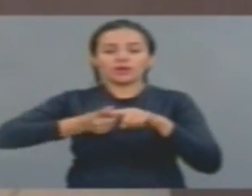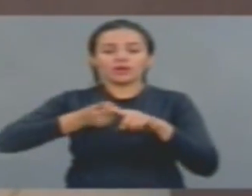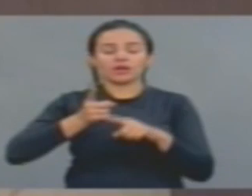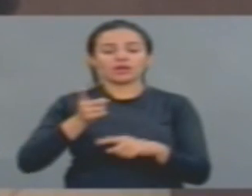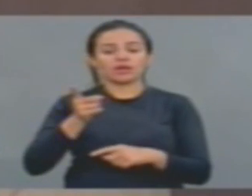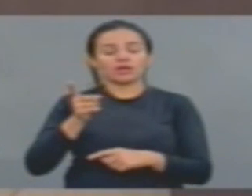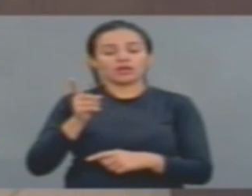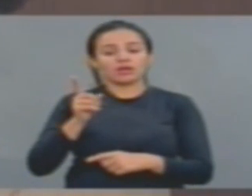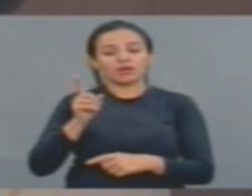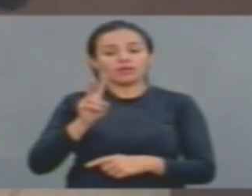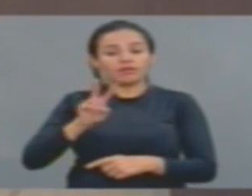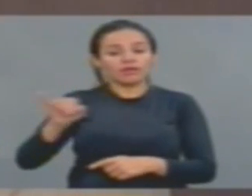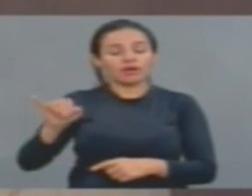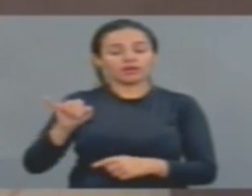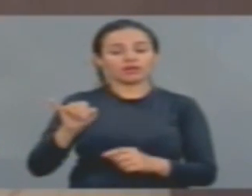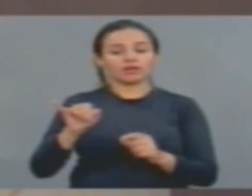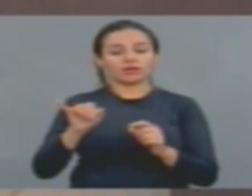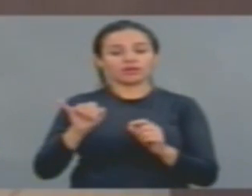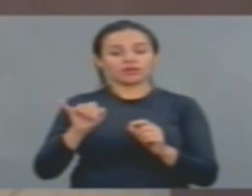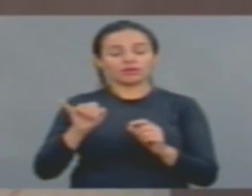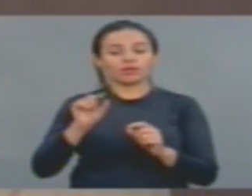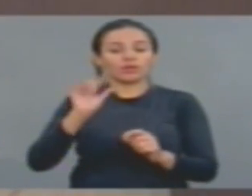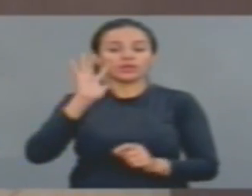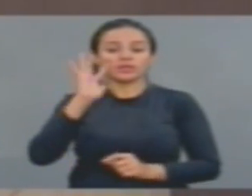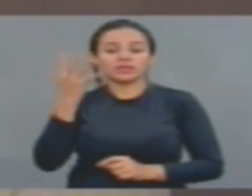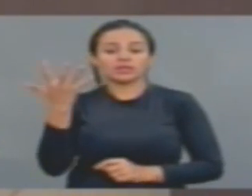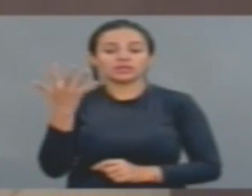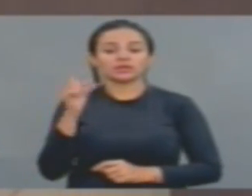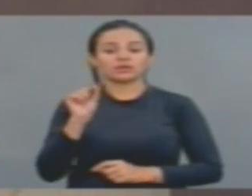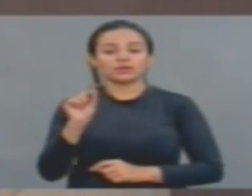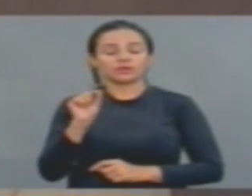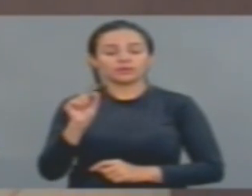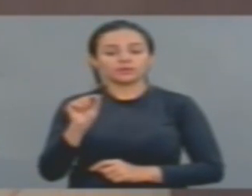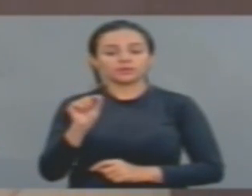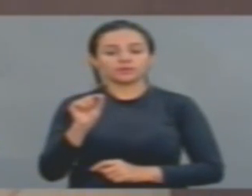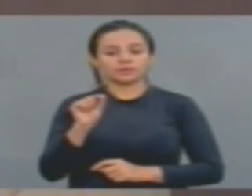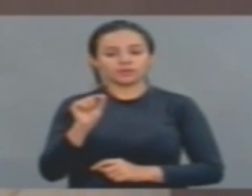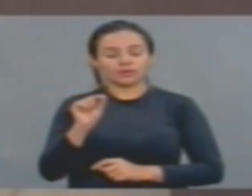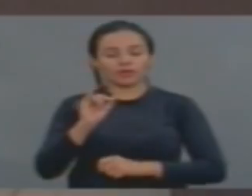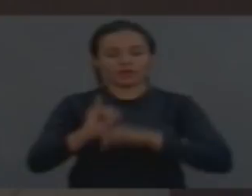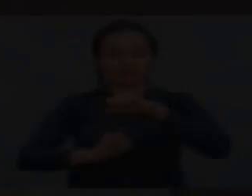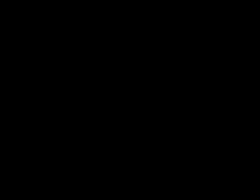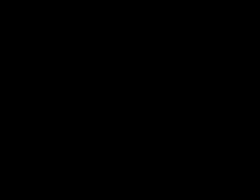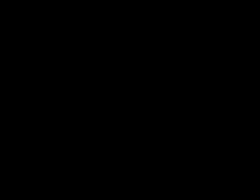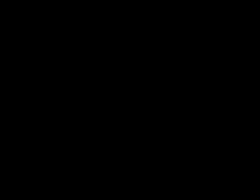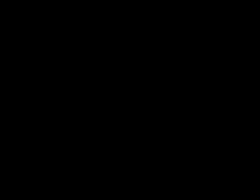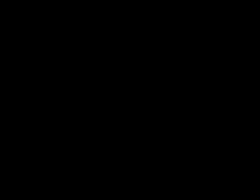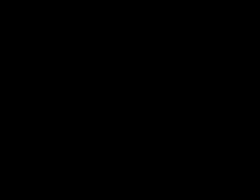terá a sua gestão marcada com uma decisão de esfera internacional.